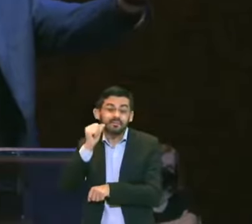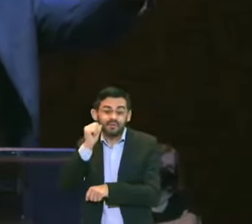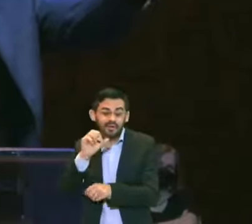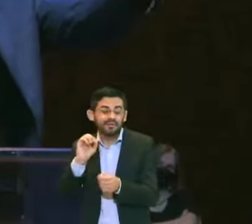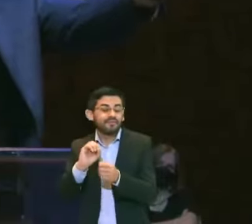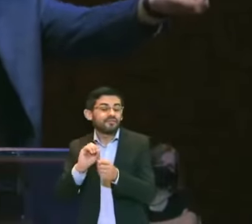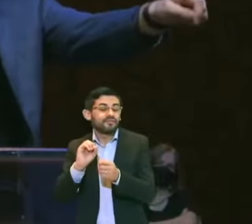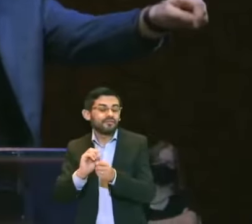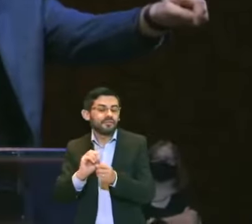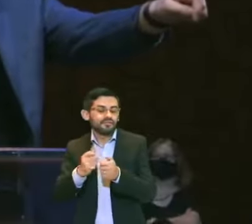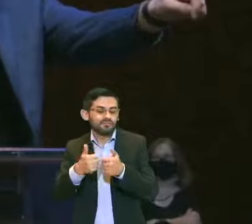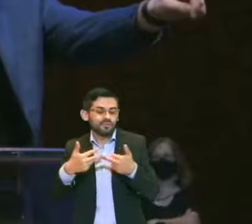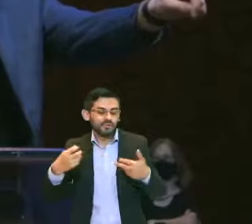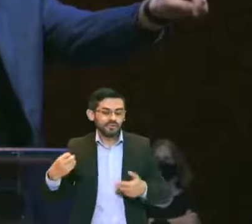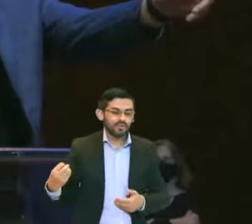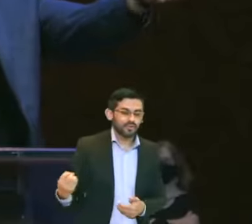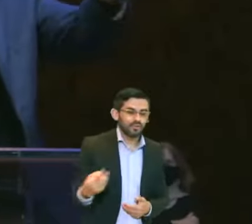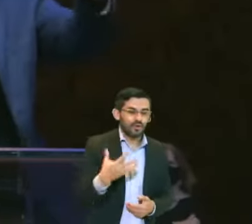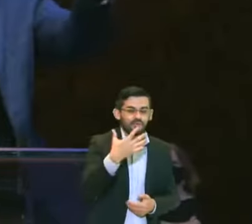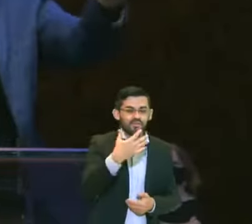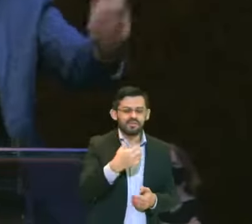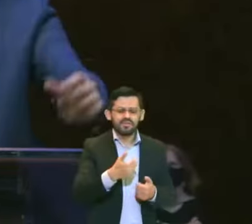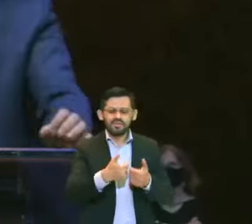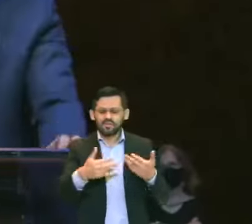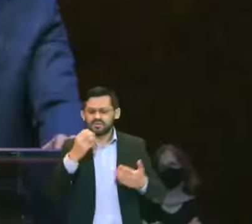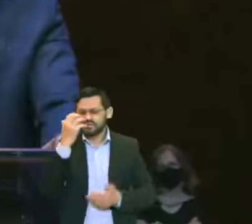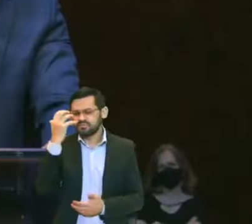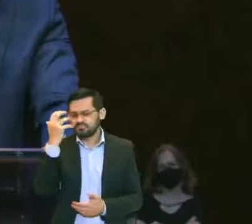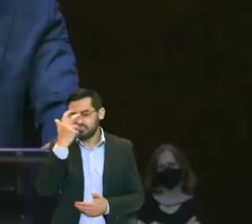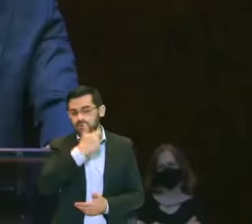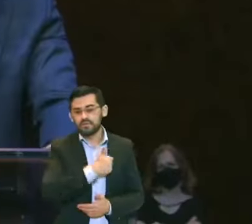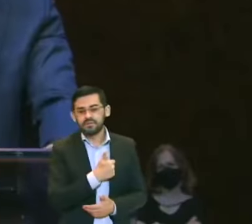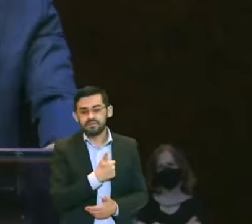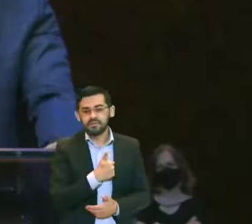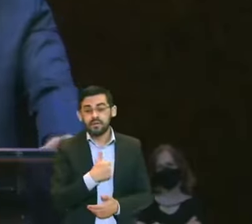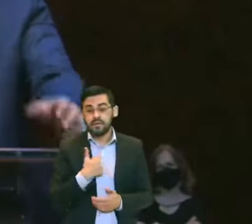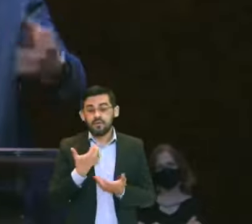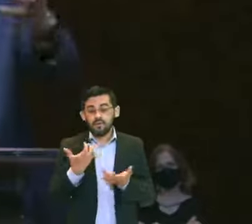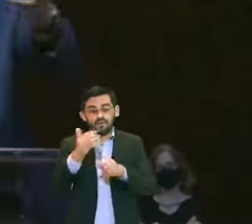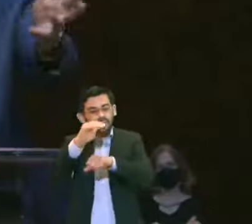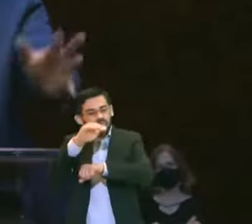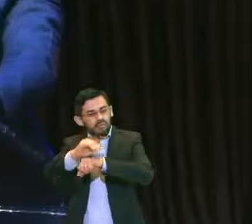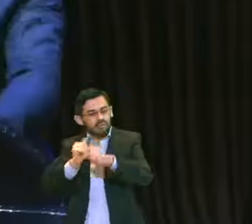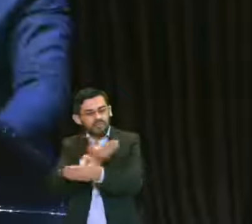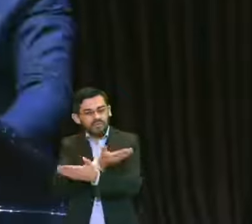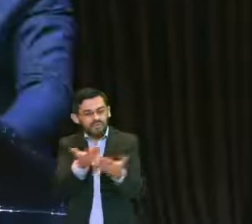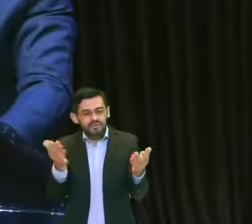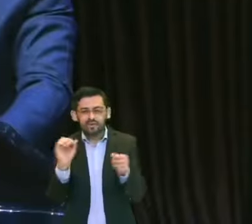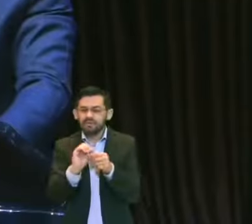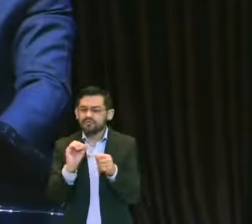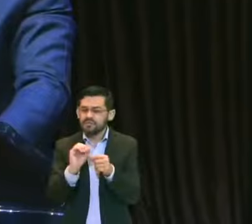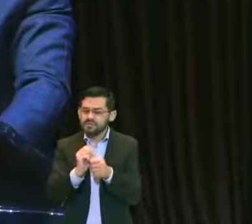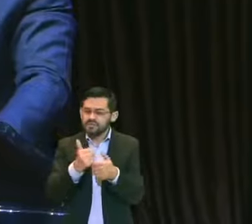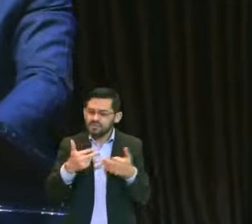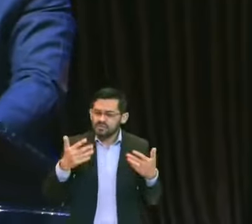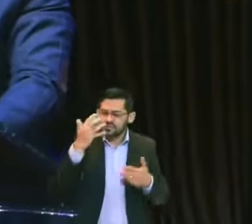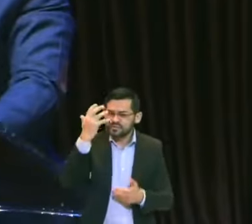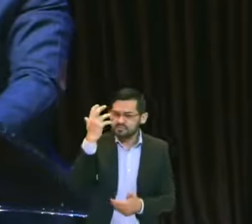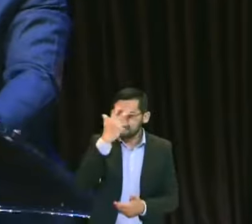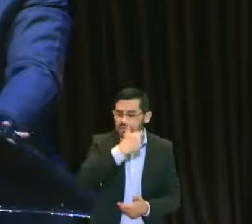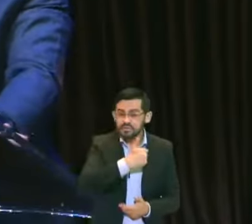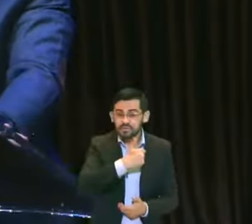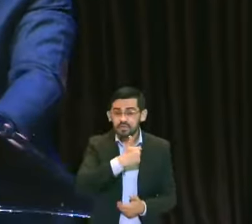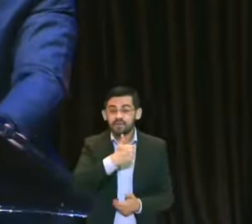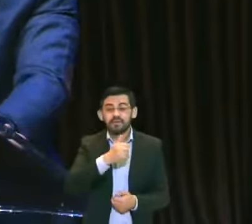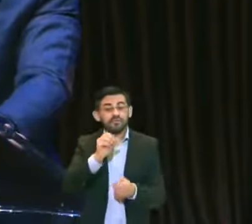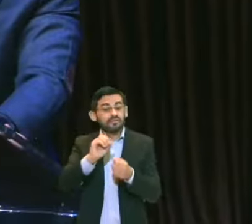plantou jardins. Hoje eu queria te convidar a criar beleza, a plantar algo, a fazer o